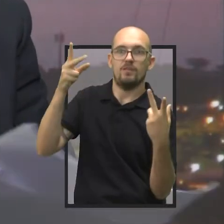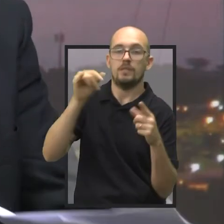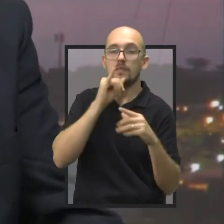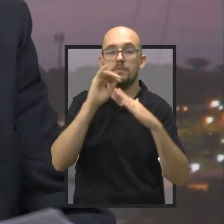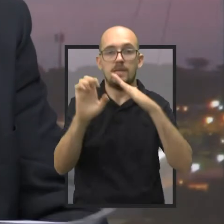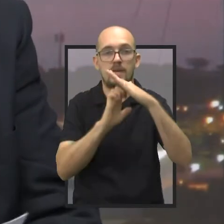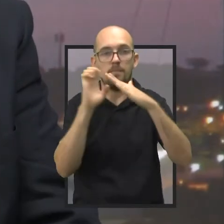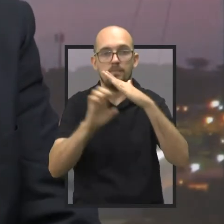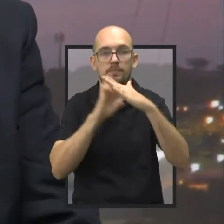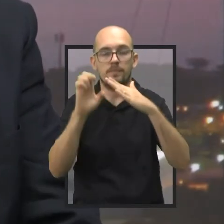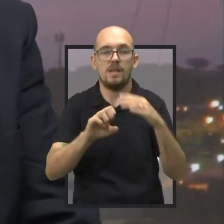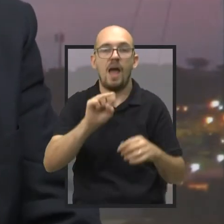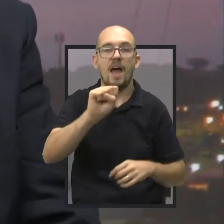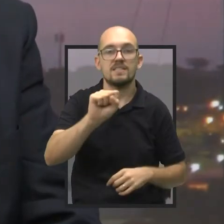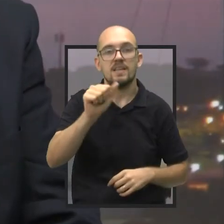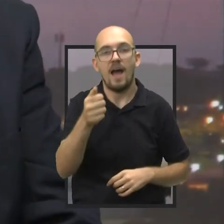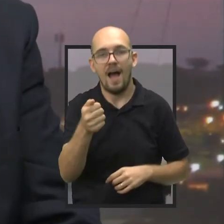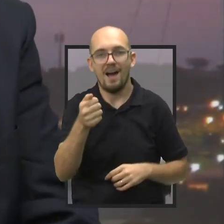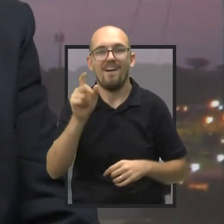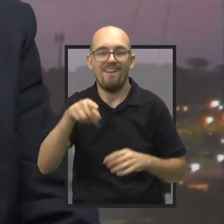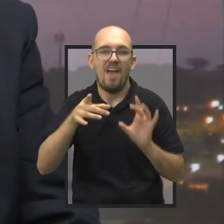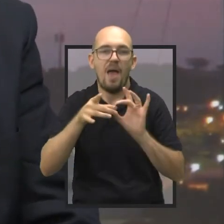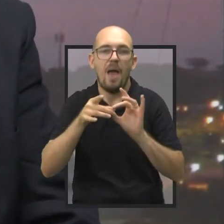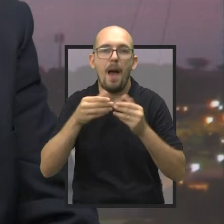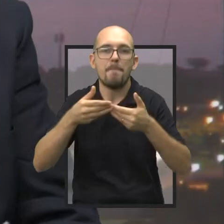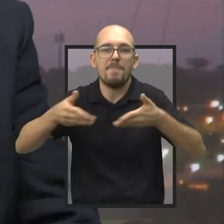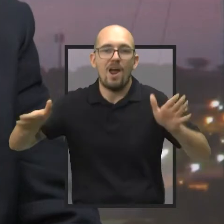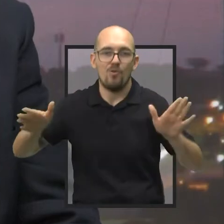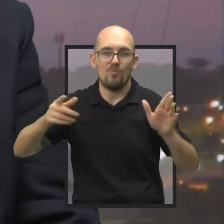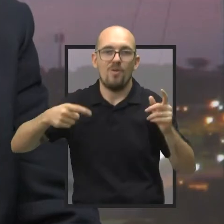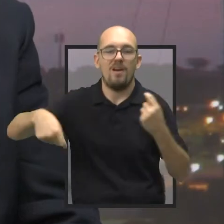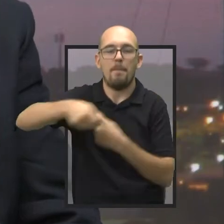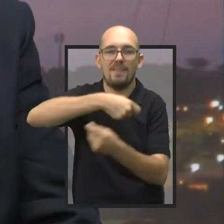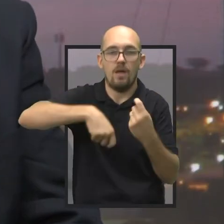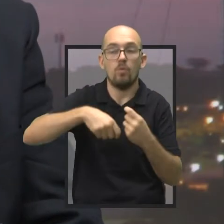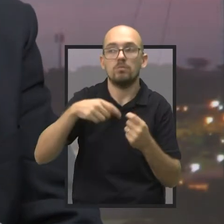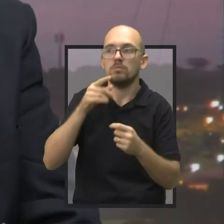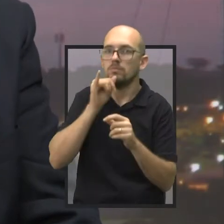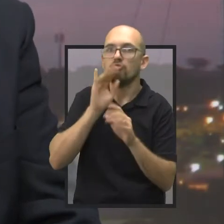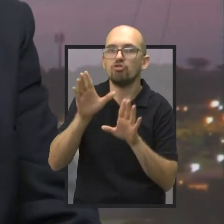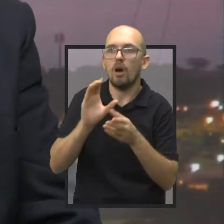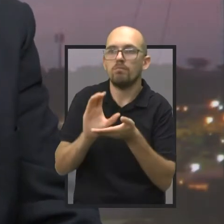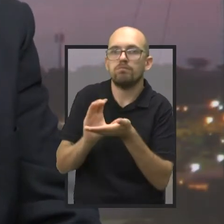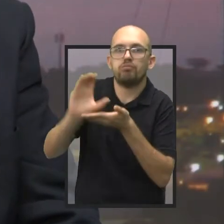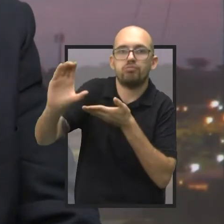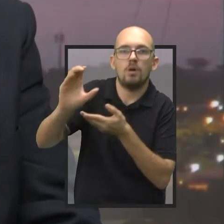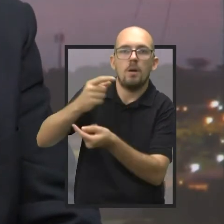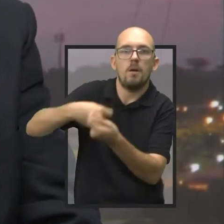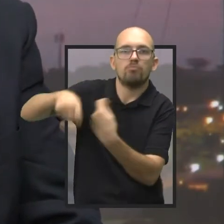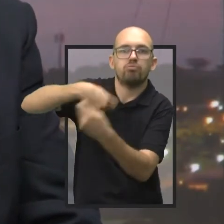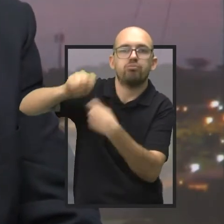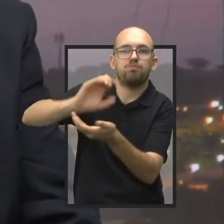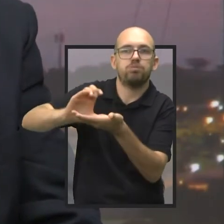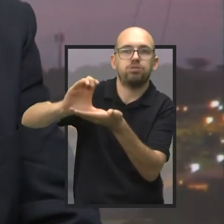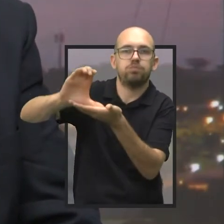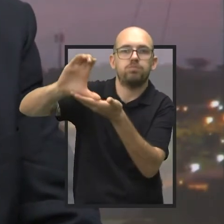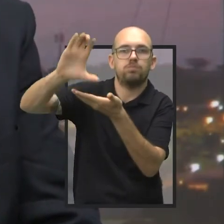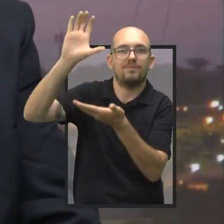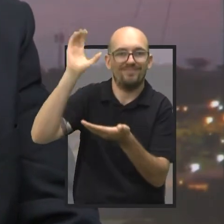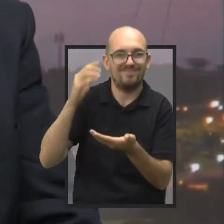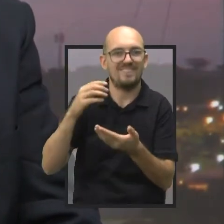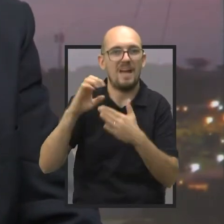de capital aberto, estão cada vez mais lançando as suas ações no mercado para se capitalizar, e há um